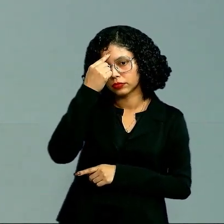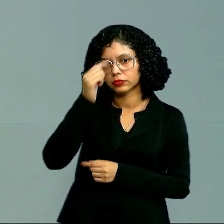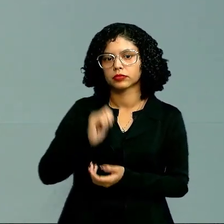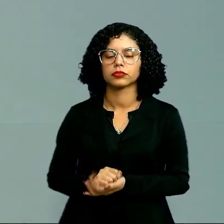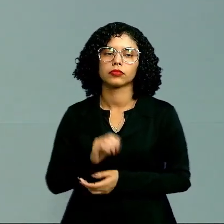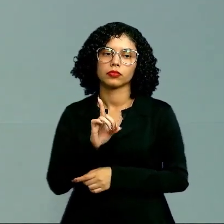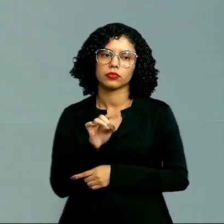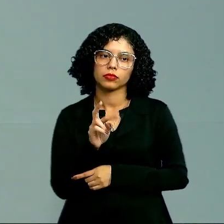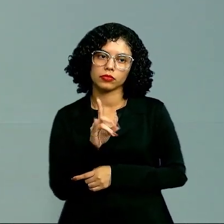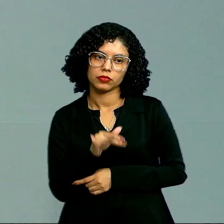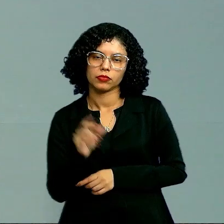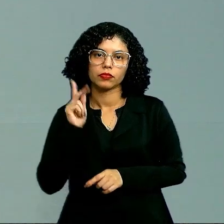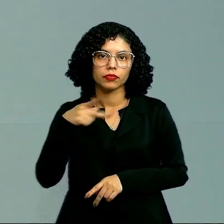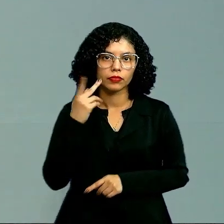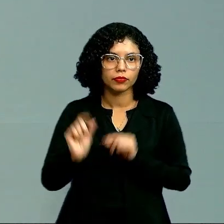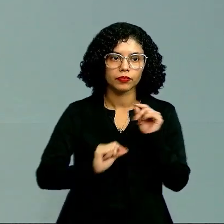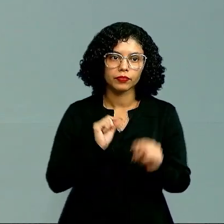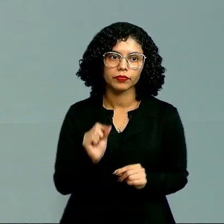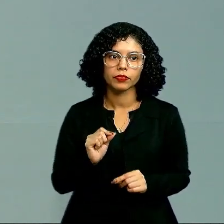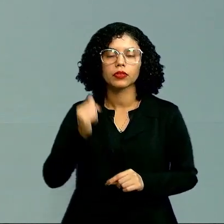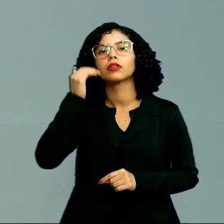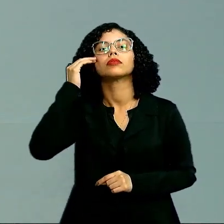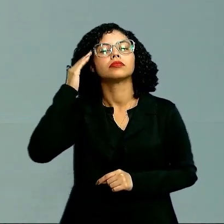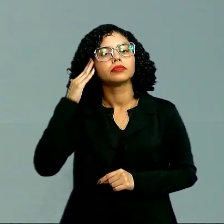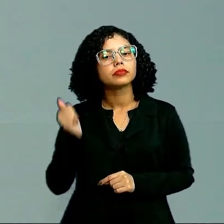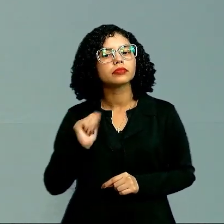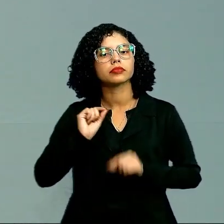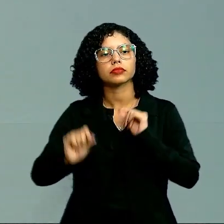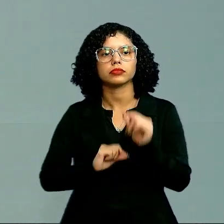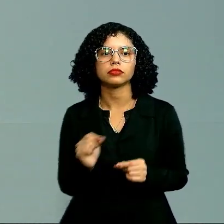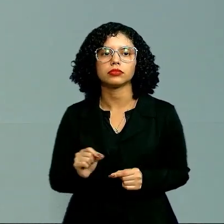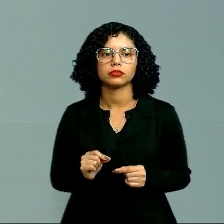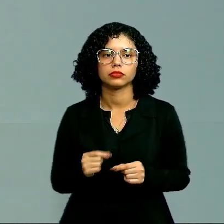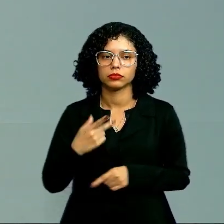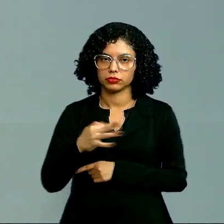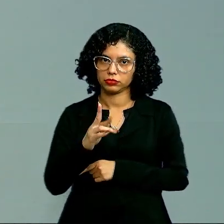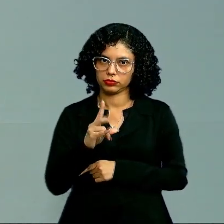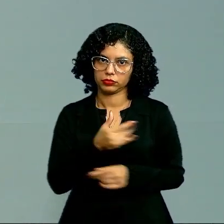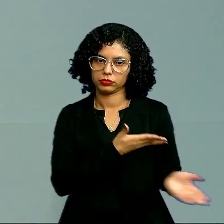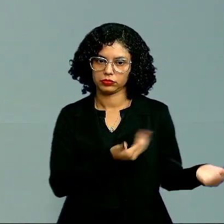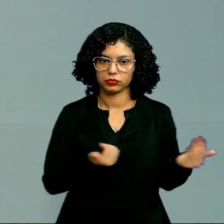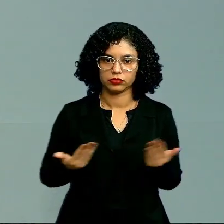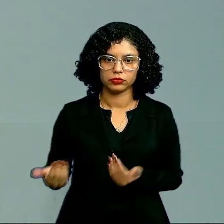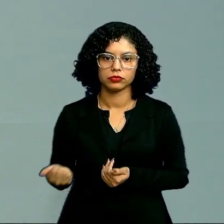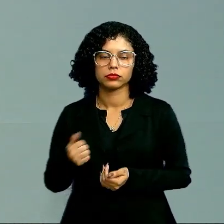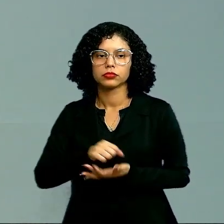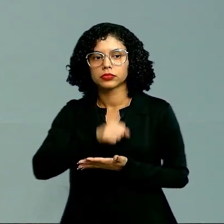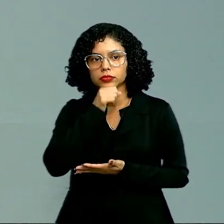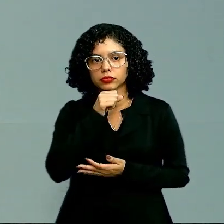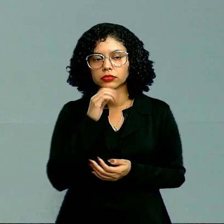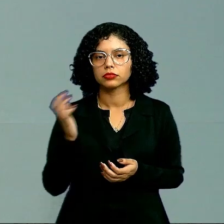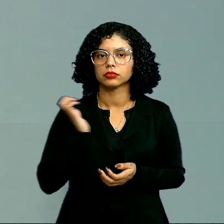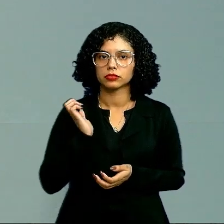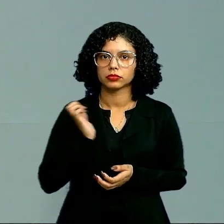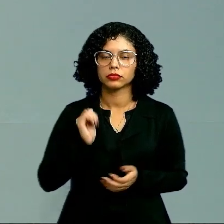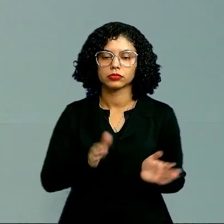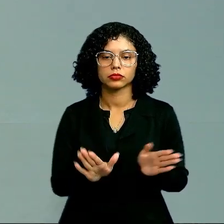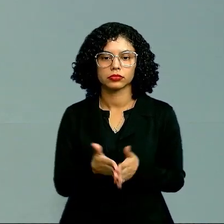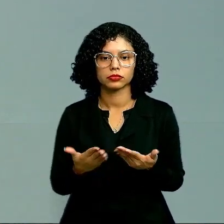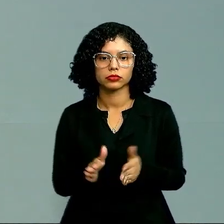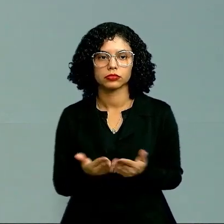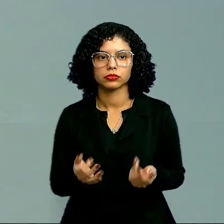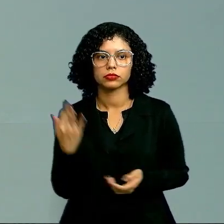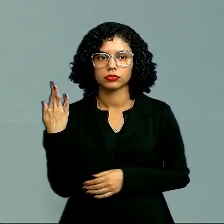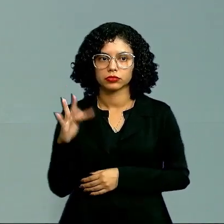era o Diógenes de Sinop, ele dizia que a sabedoria ela serve de freio para o jovem, consolo para o velho, riqueza para o pobre